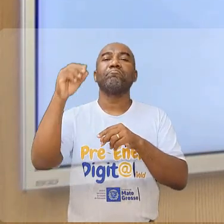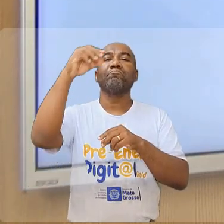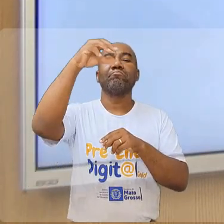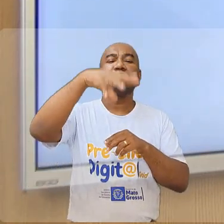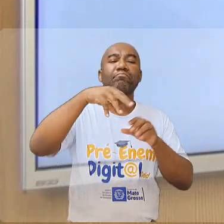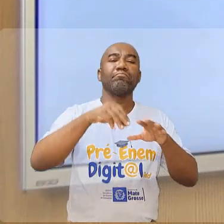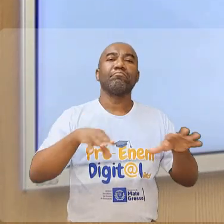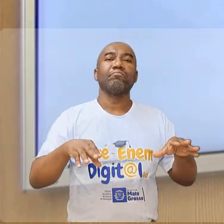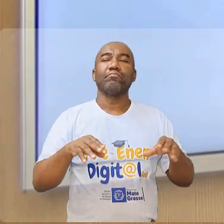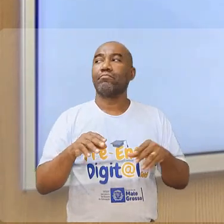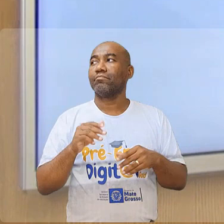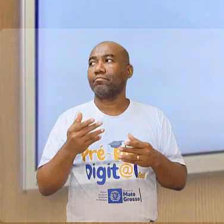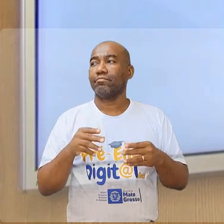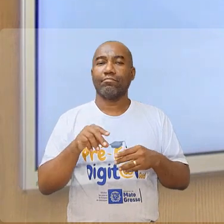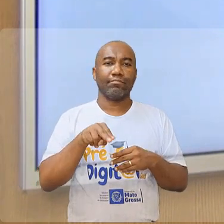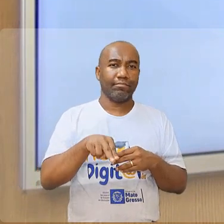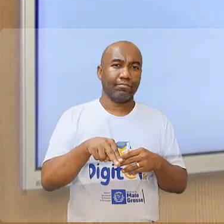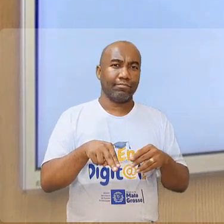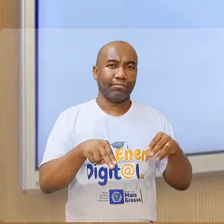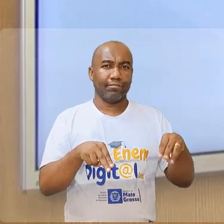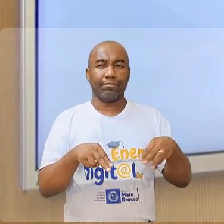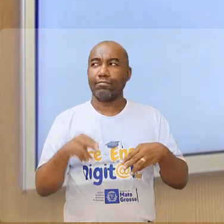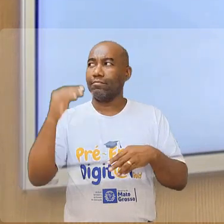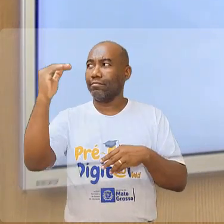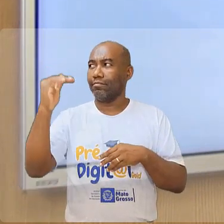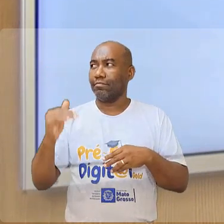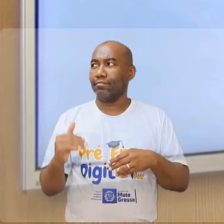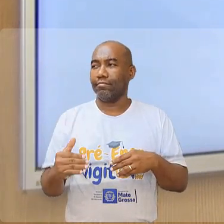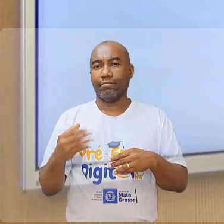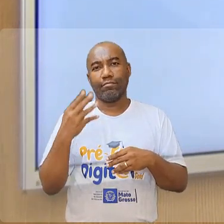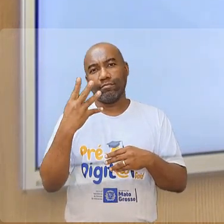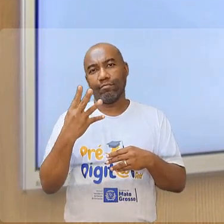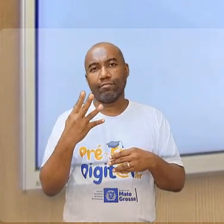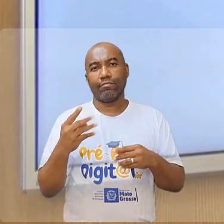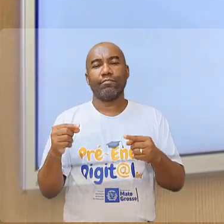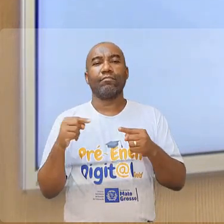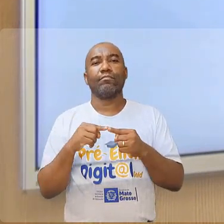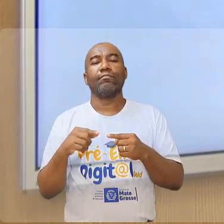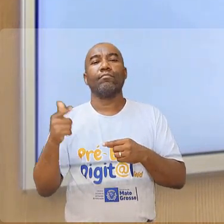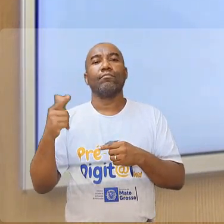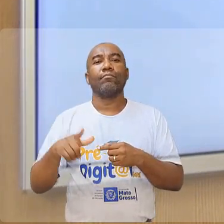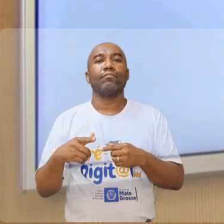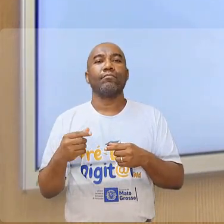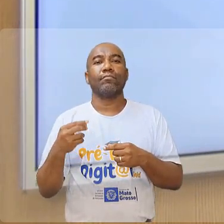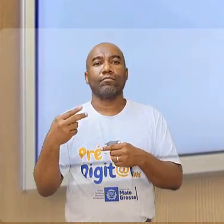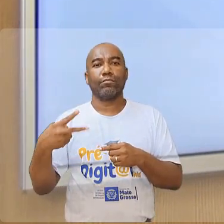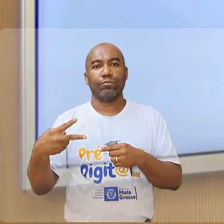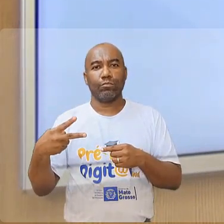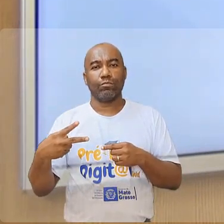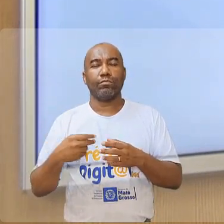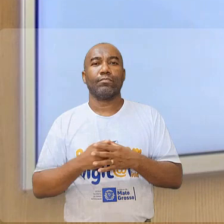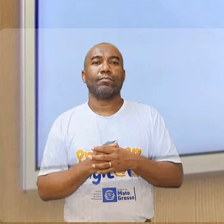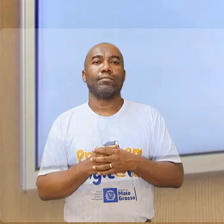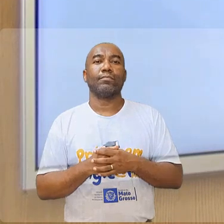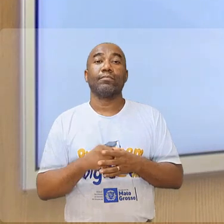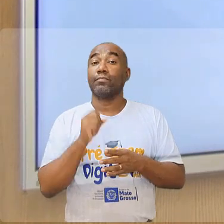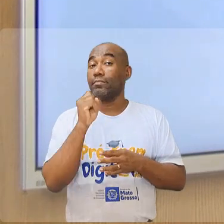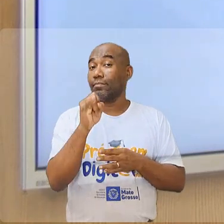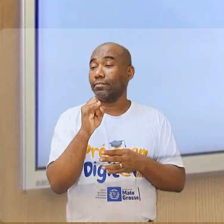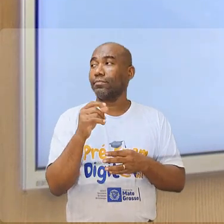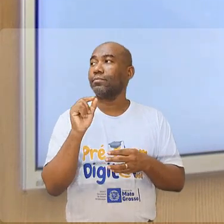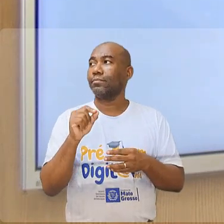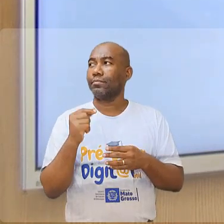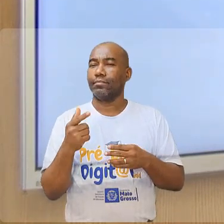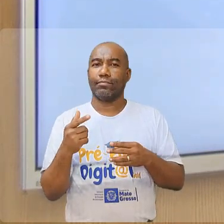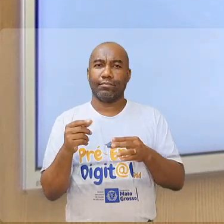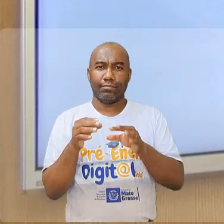que a soma de estrada ou em Pronto já tenho quatro que que falta uma volta mais duas se eu pegar